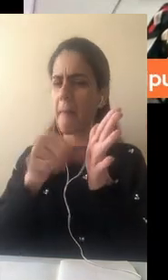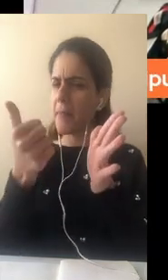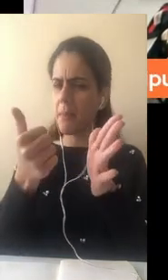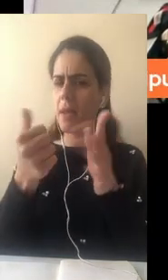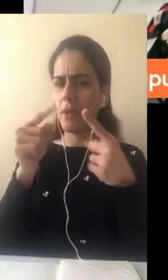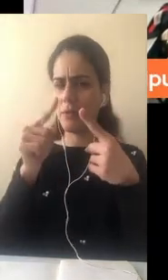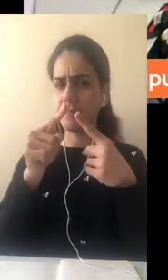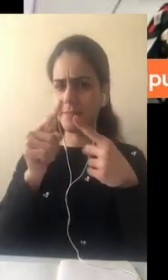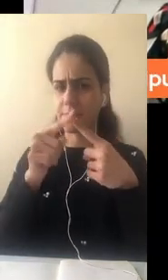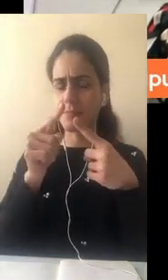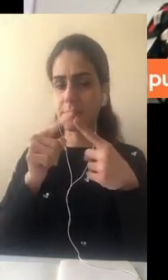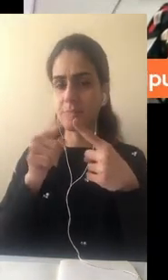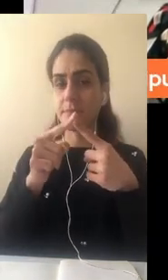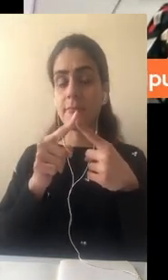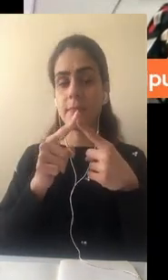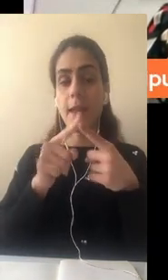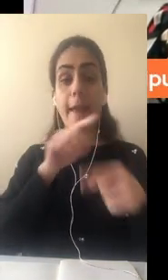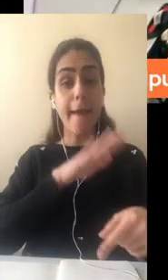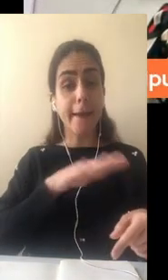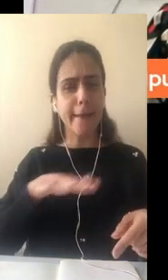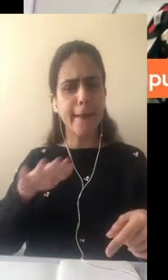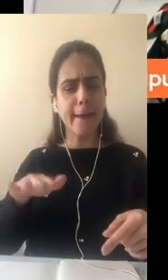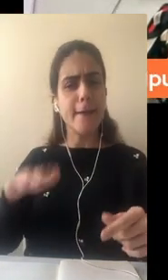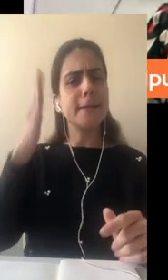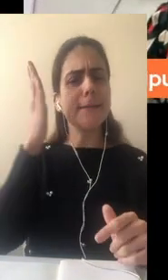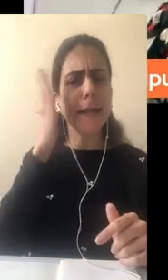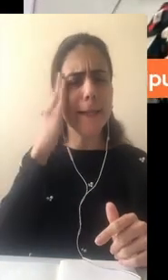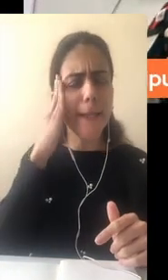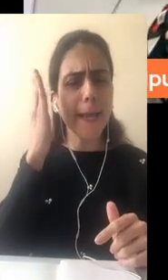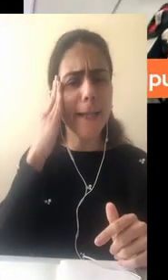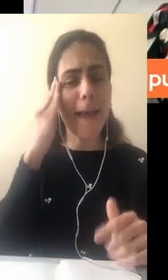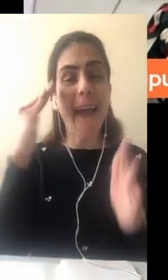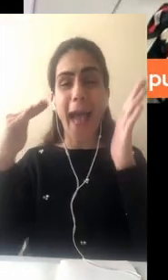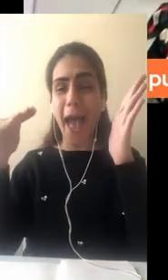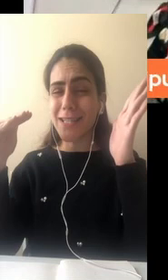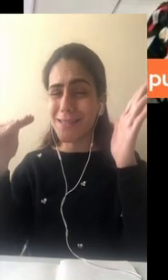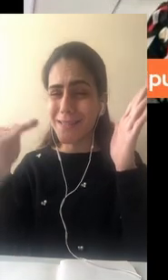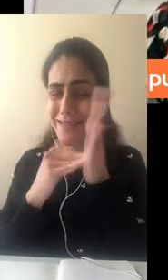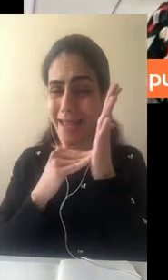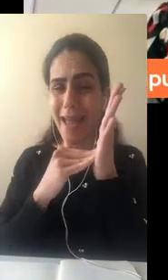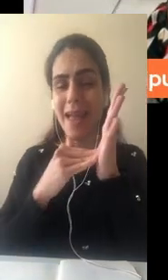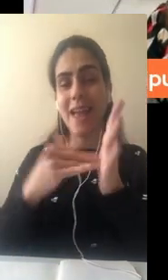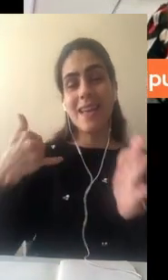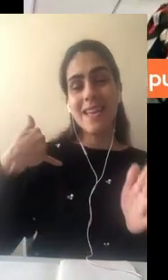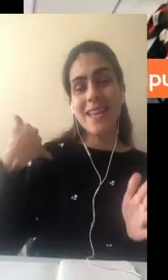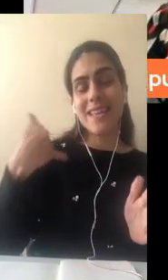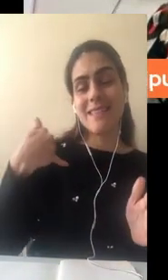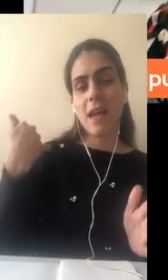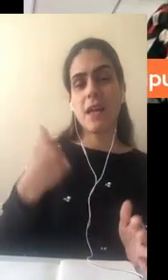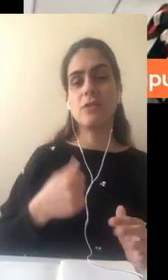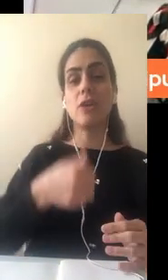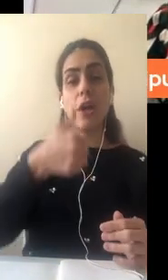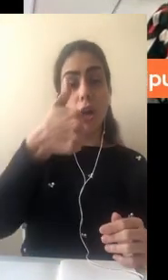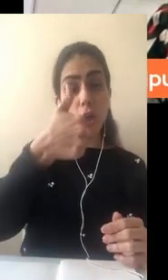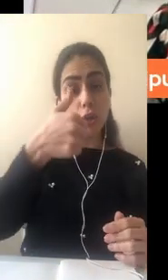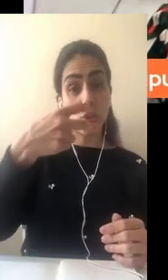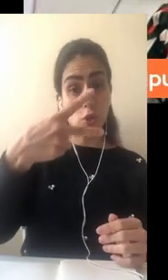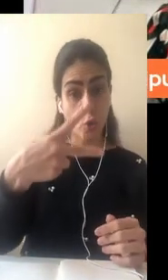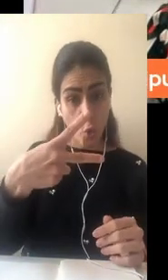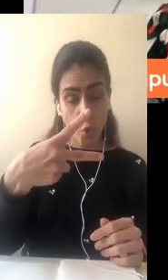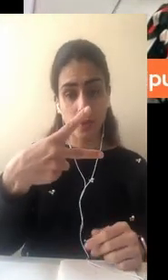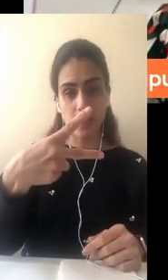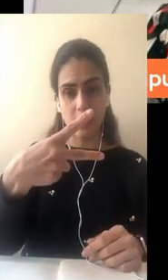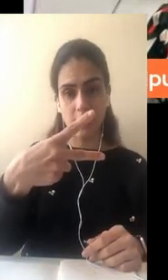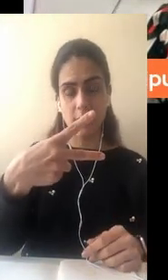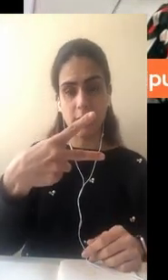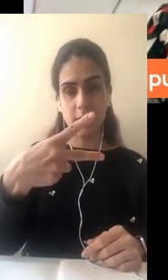Tá? Então, o primeiro ponto é entender que a criança, até os 12 anos, eu vou arriscar até um pouquinho mais, elas têm um